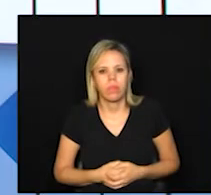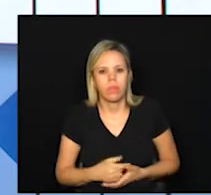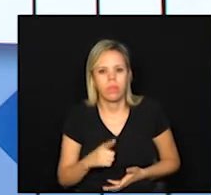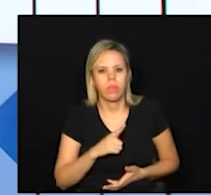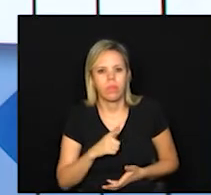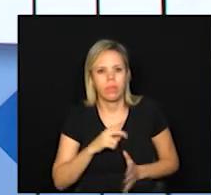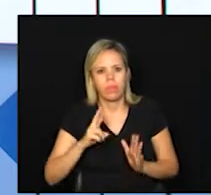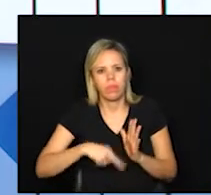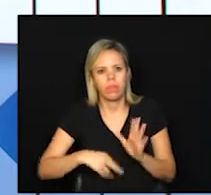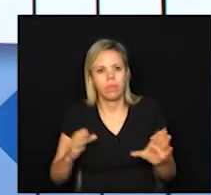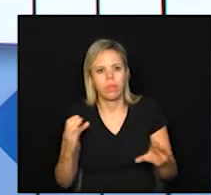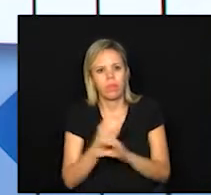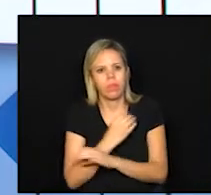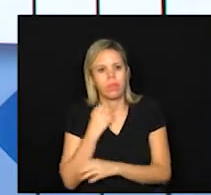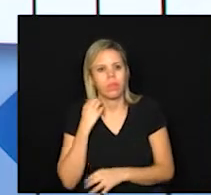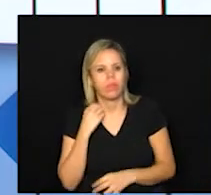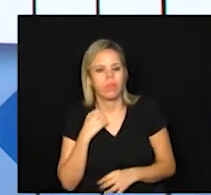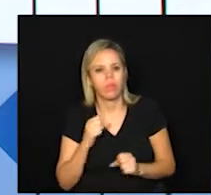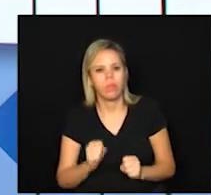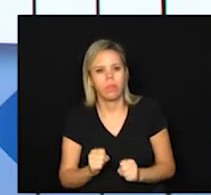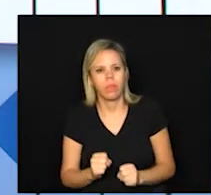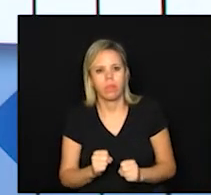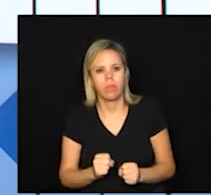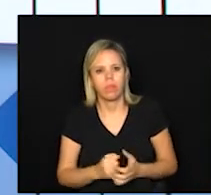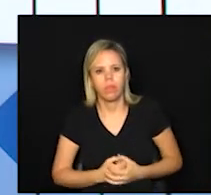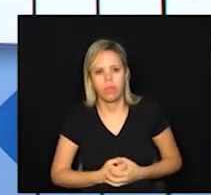nesse relatório completo, que pode ser